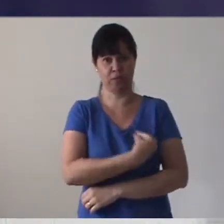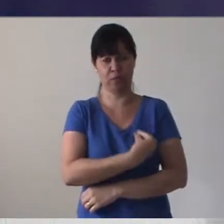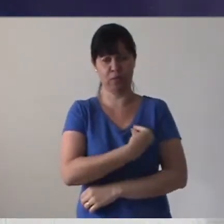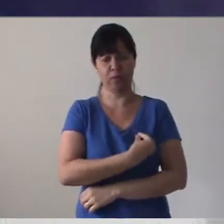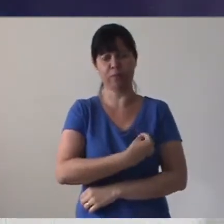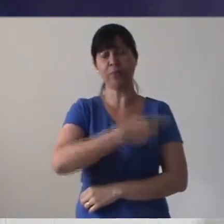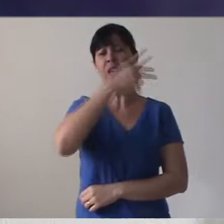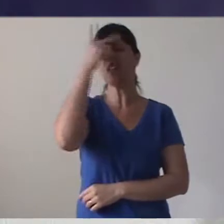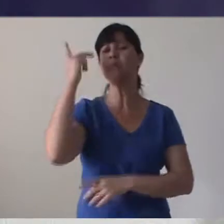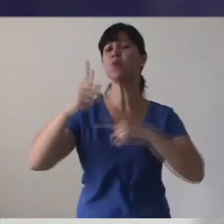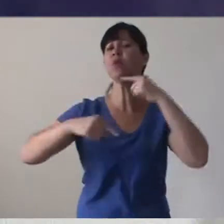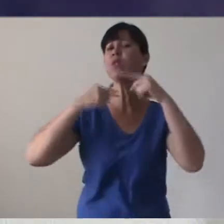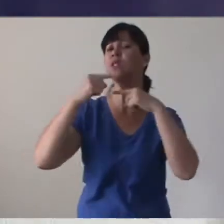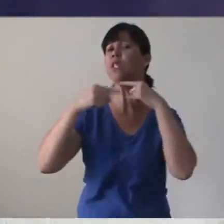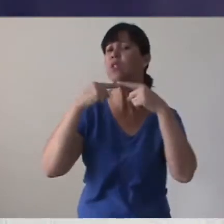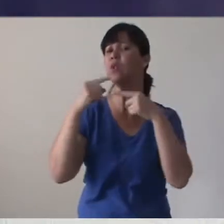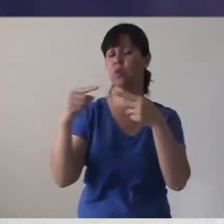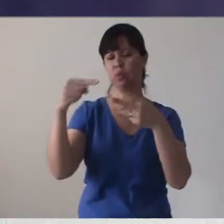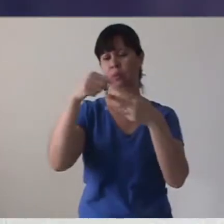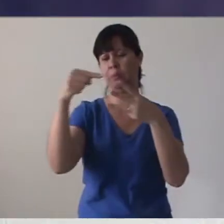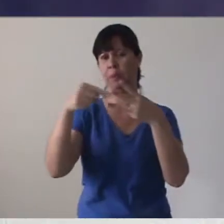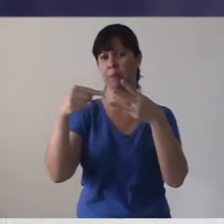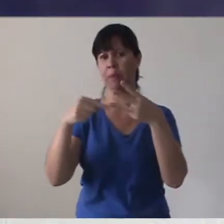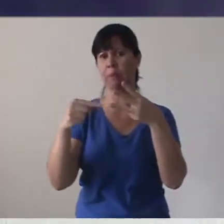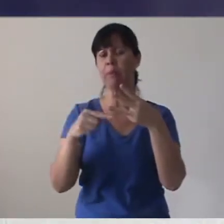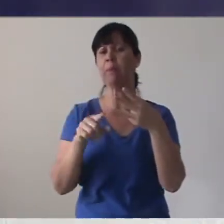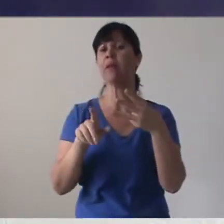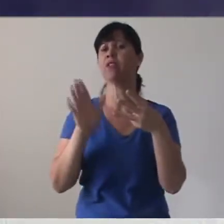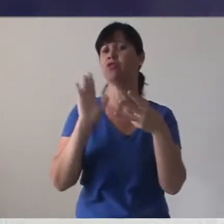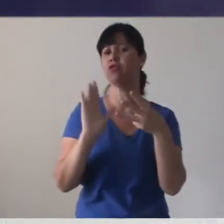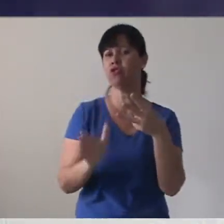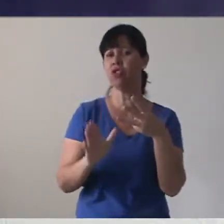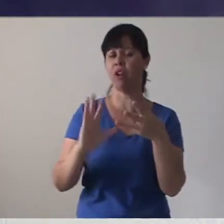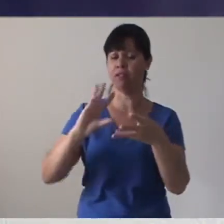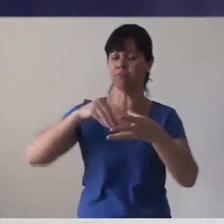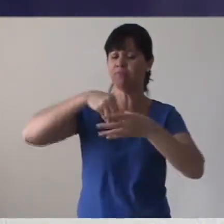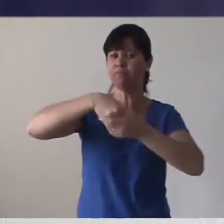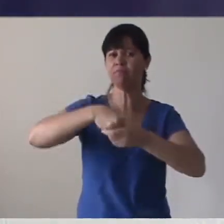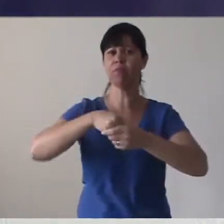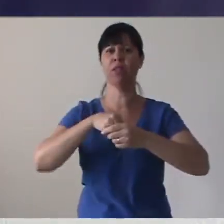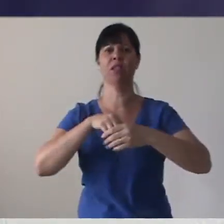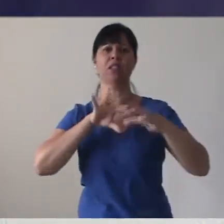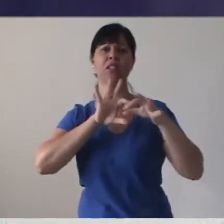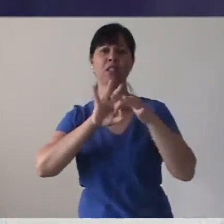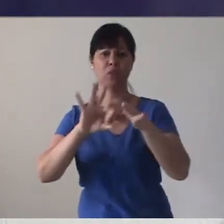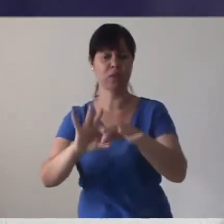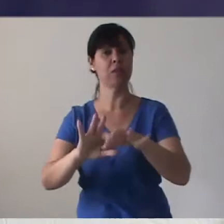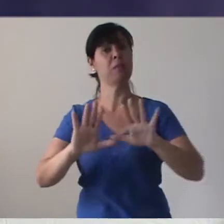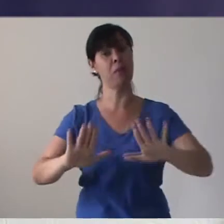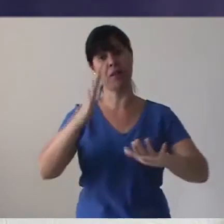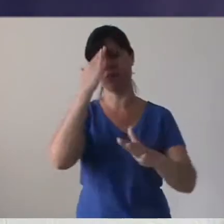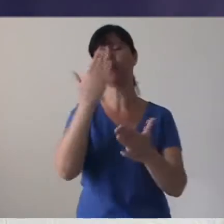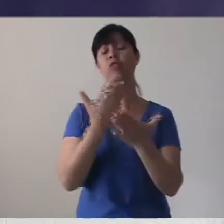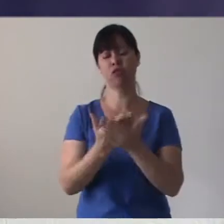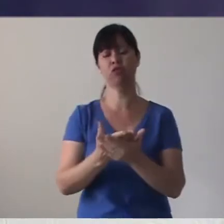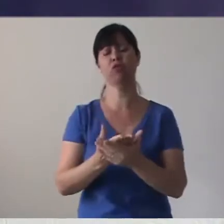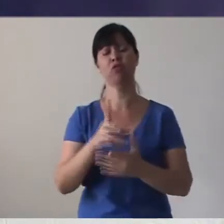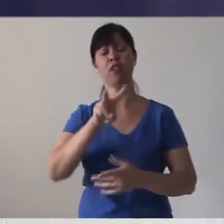processo educacional, mas tenho certeza que eles estarão realmente no nosso novo